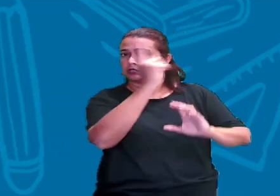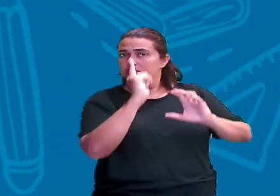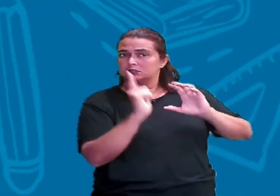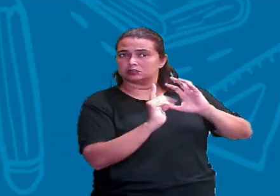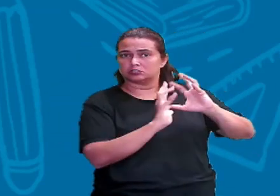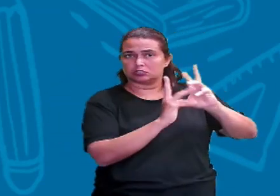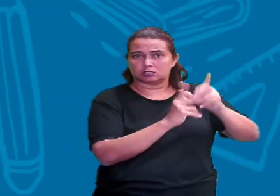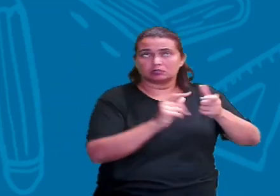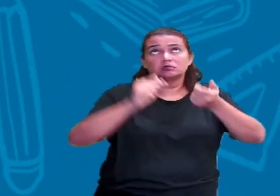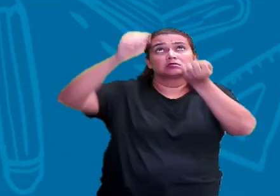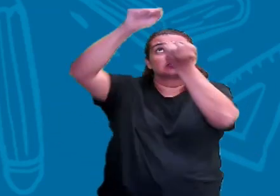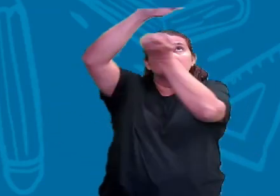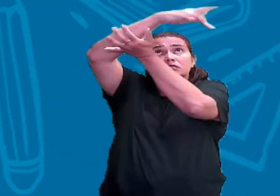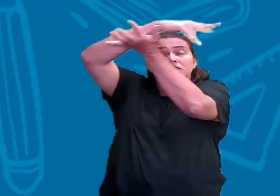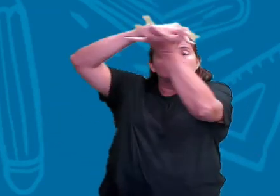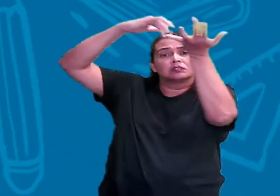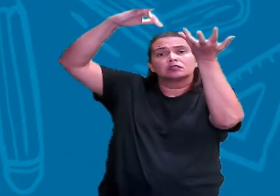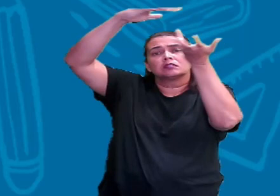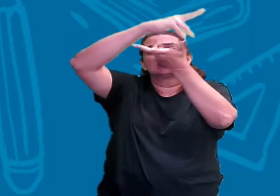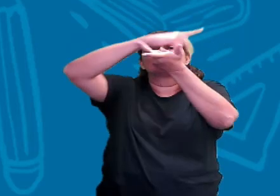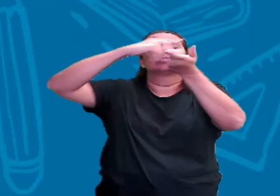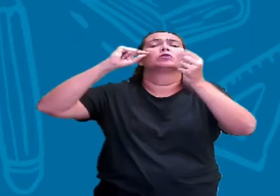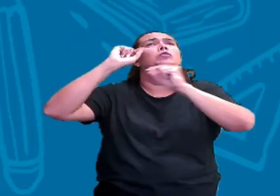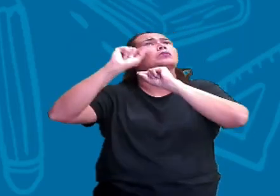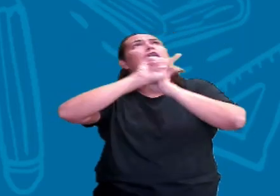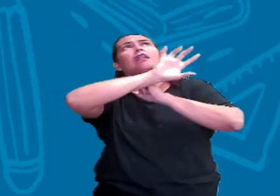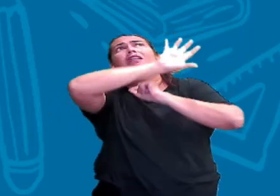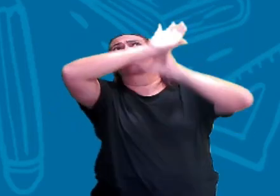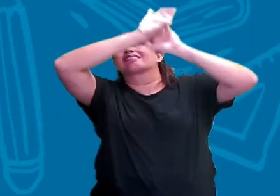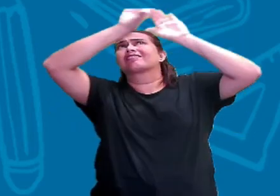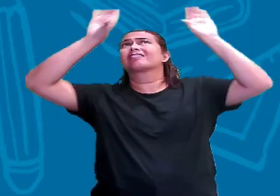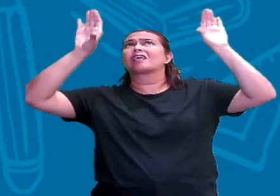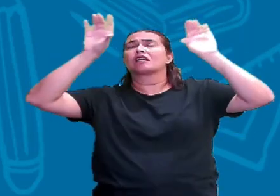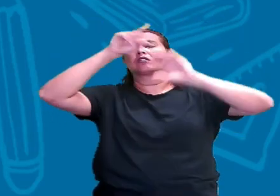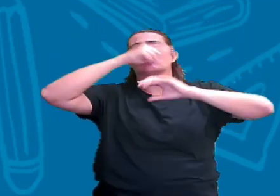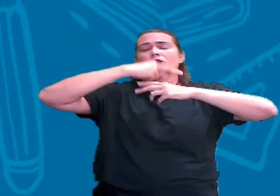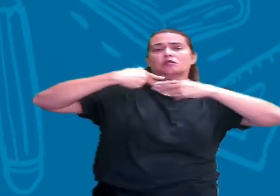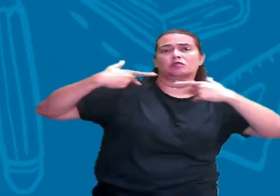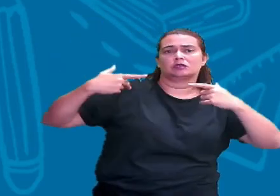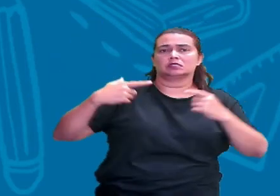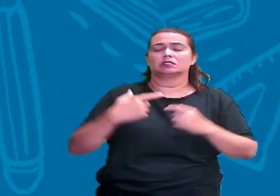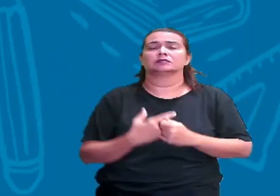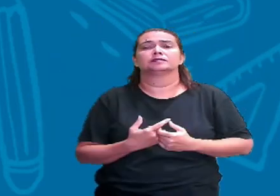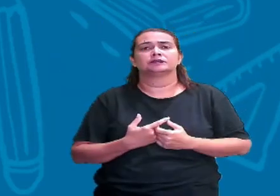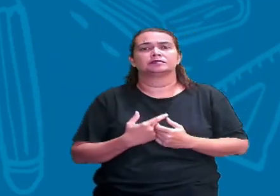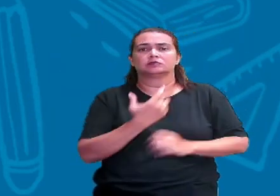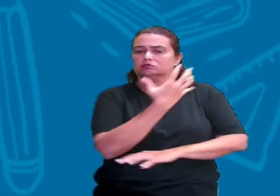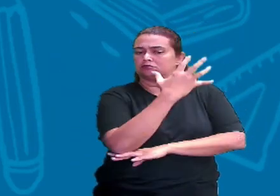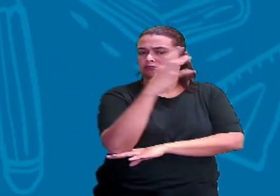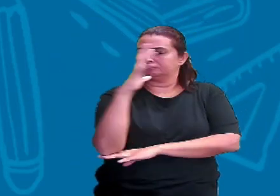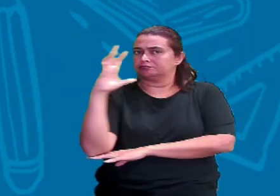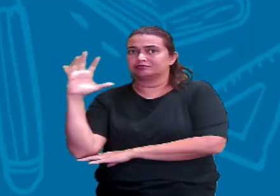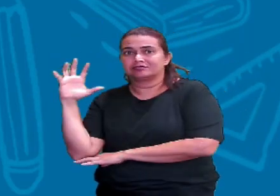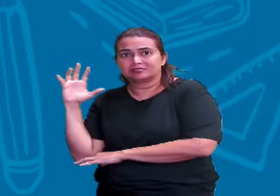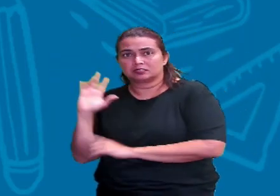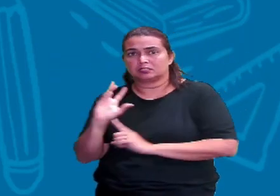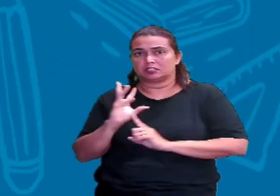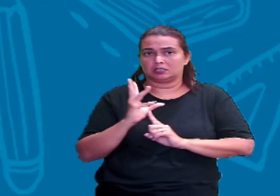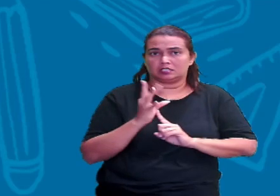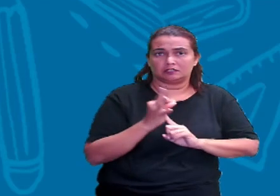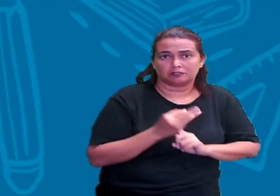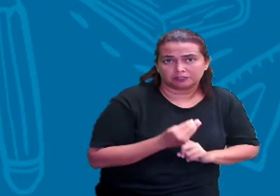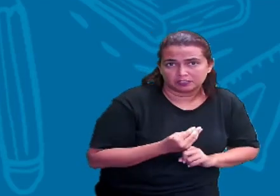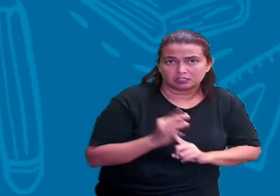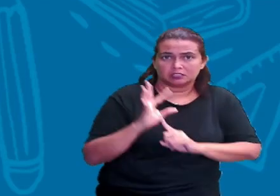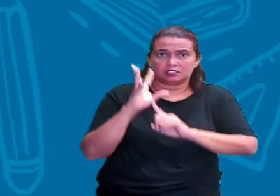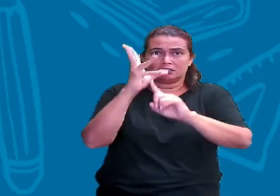está relacionada à questão celeste, né, no céu, a ecologia, a física, a química,